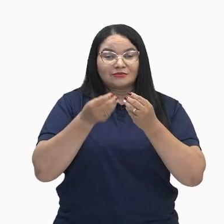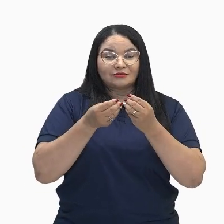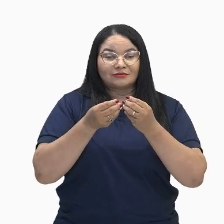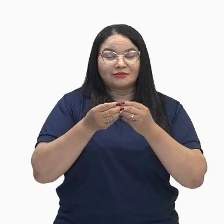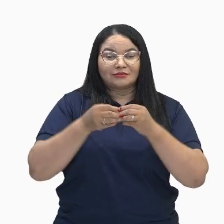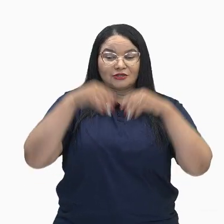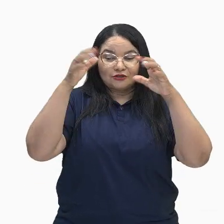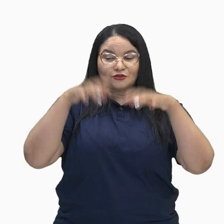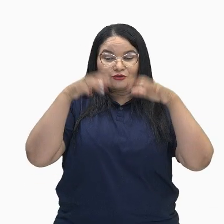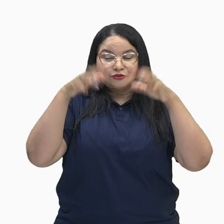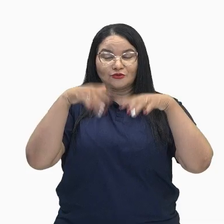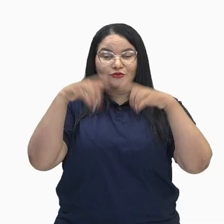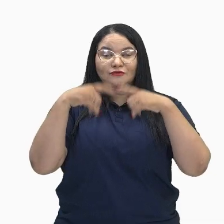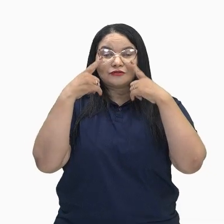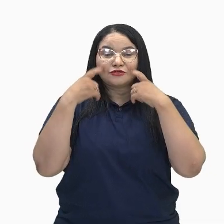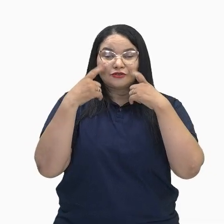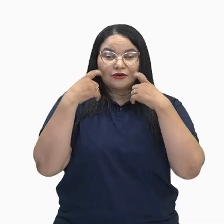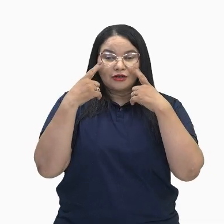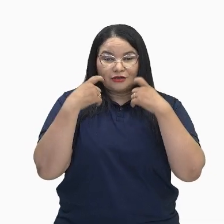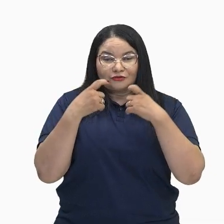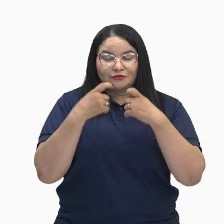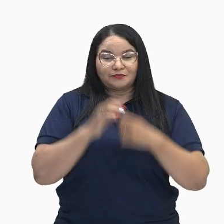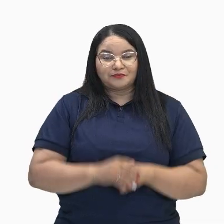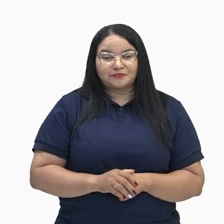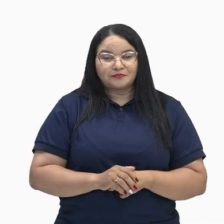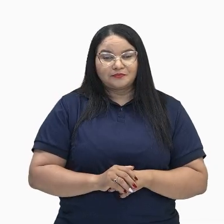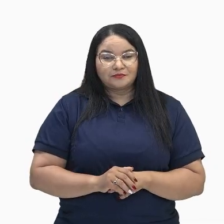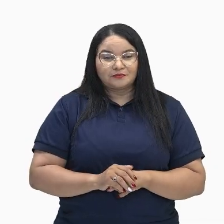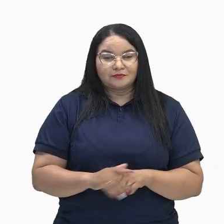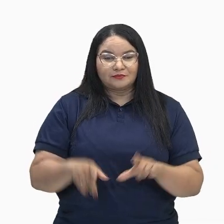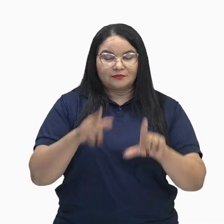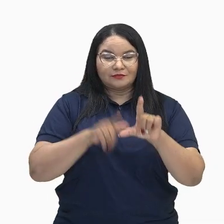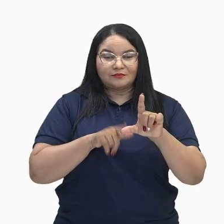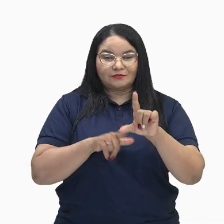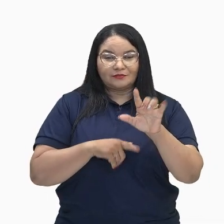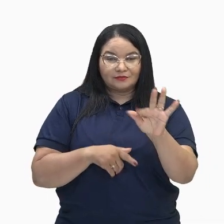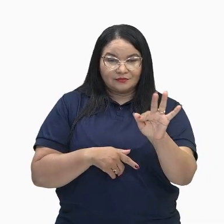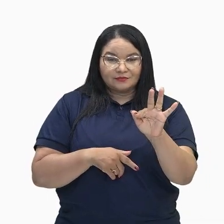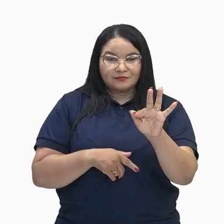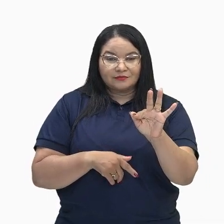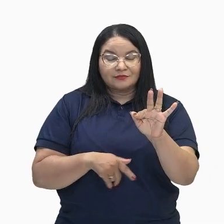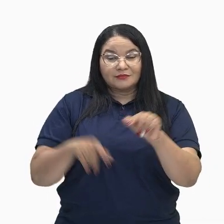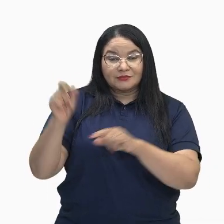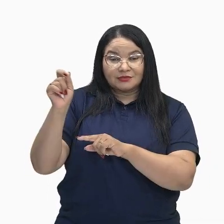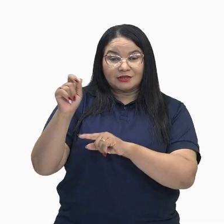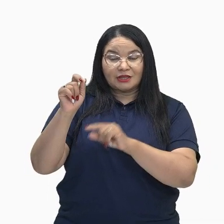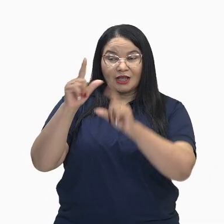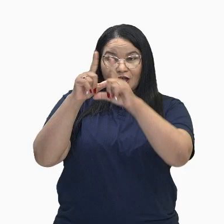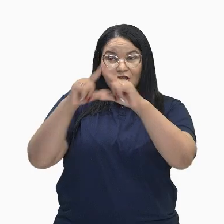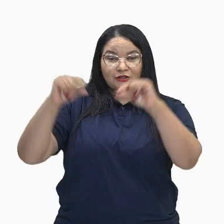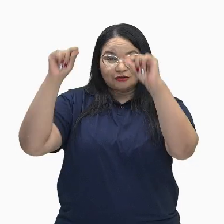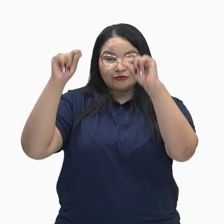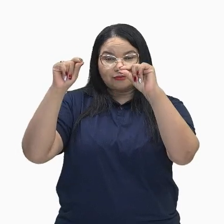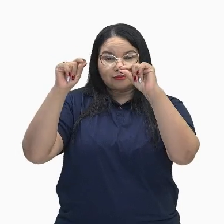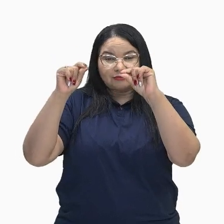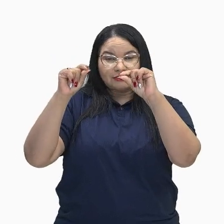chorando. Na letra F, a lua, refletida nas águas do rio, parecia